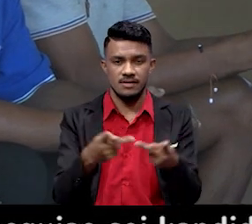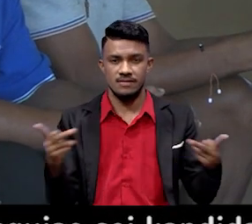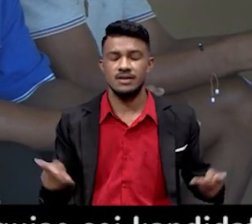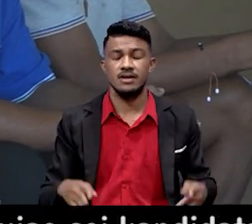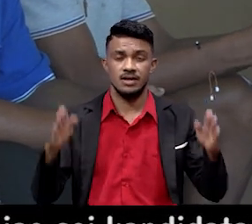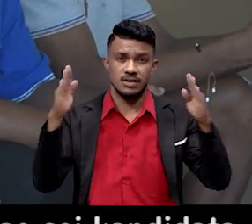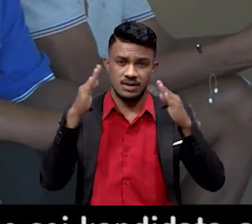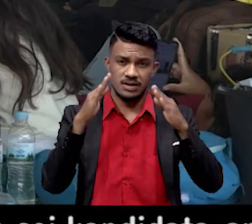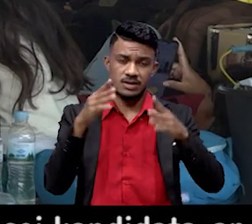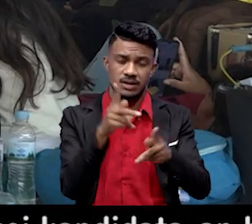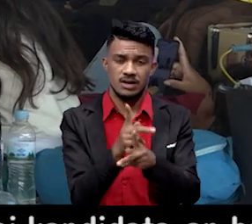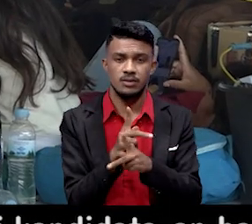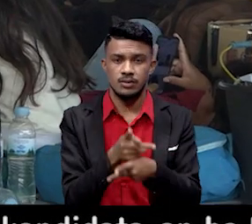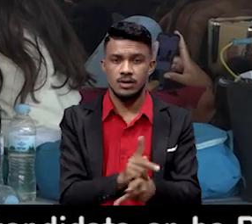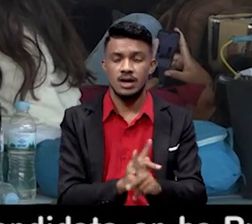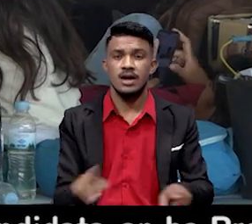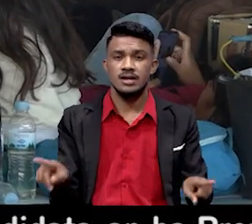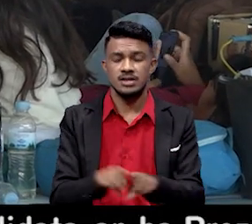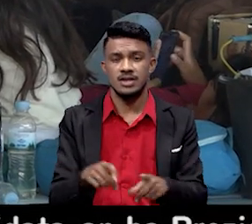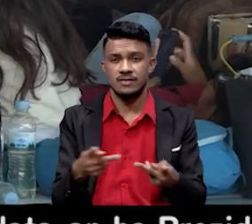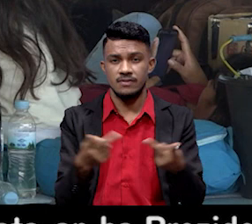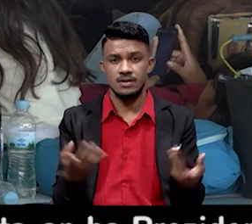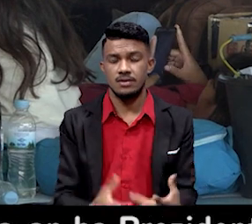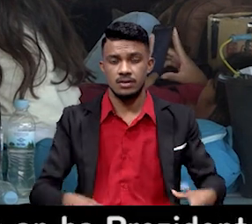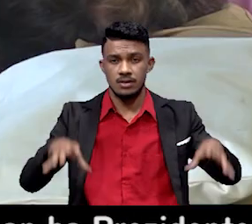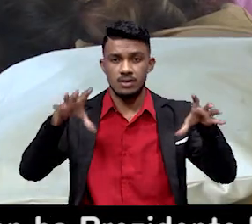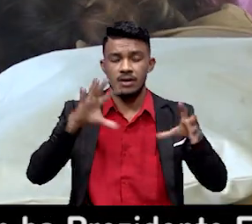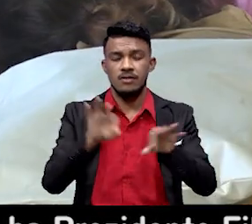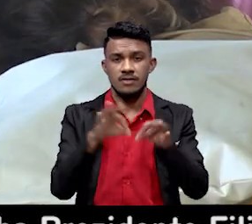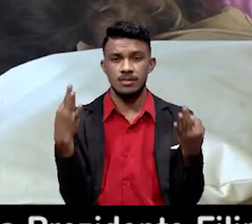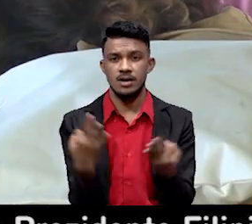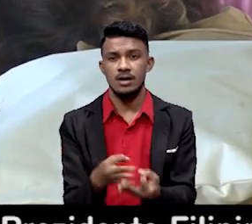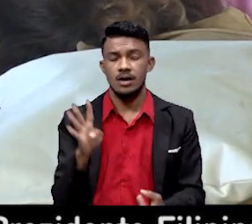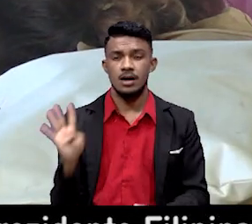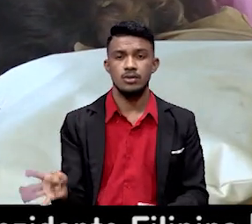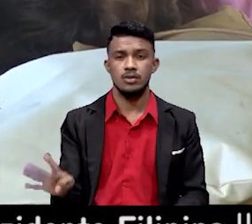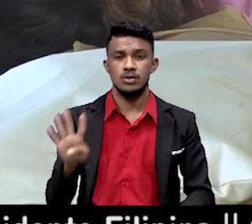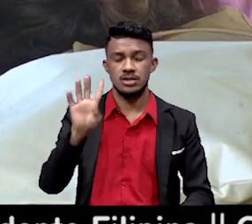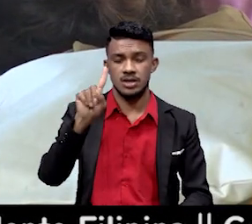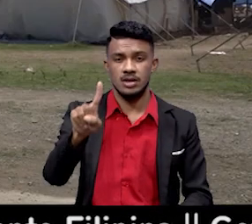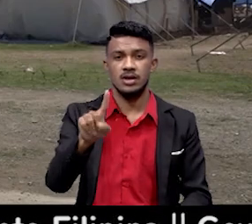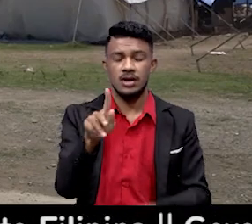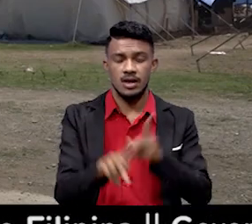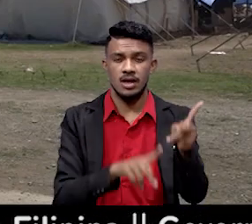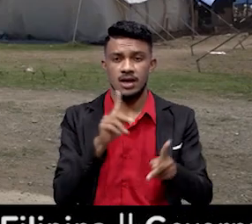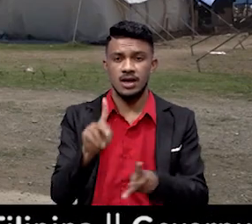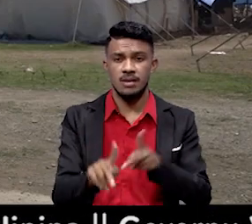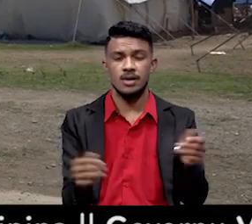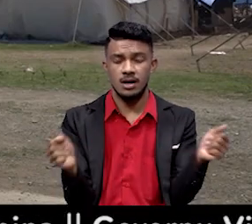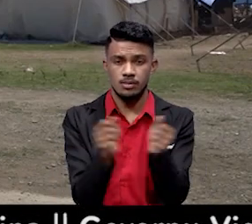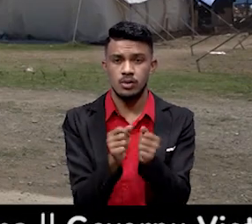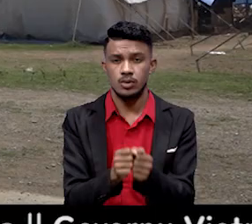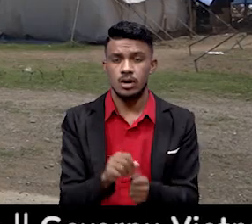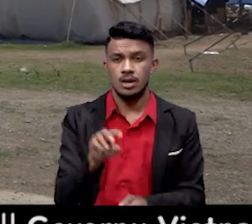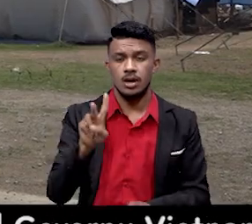abril hanesan campo Real Madrid ia família hat nulu resingida emanang atus rua tolunulu resingneng